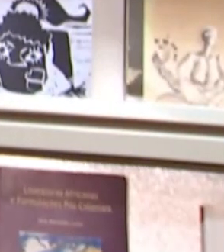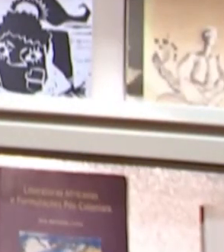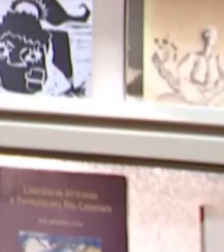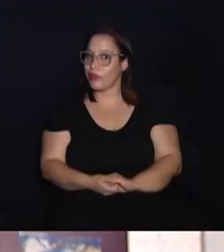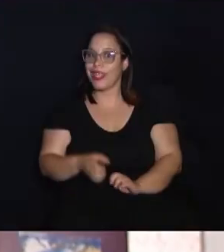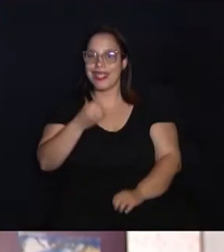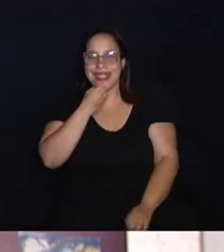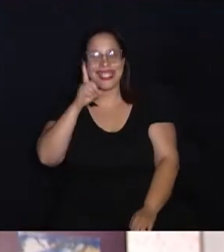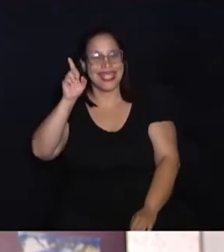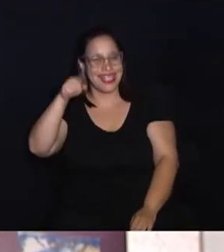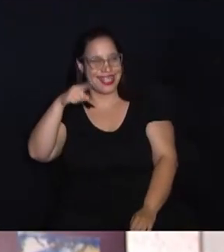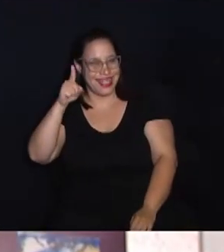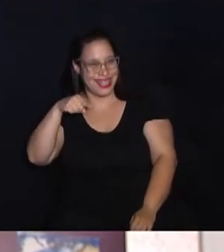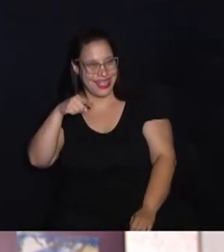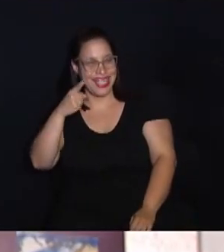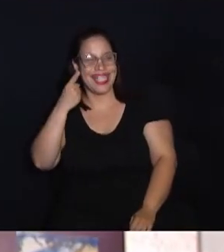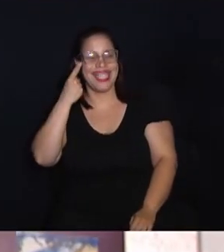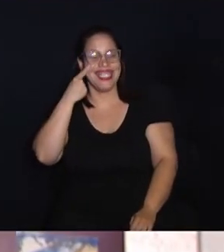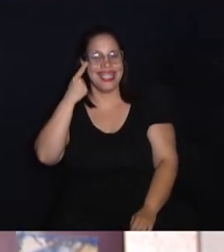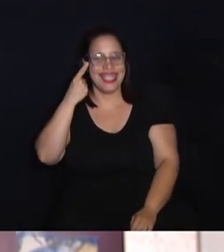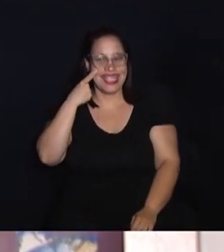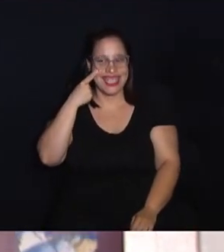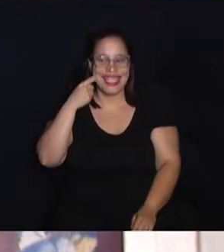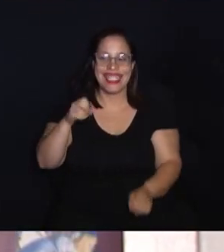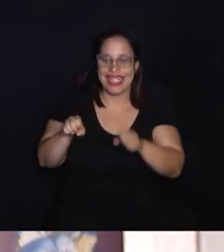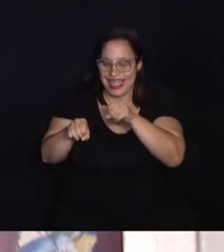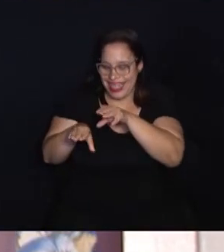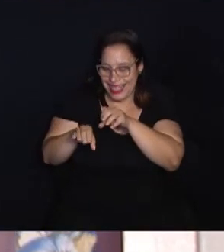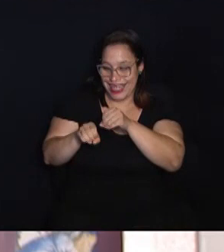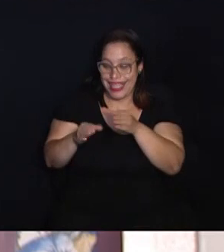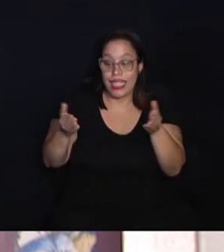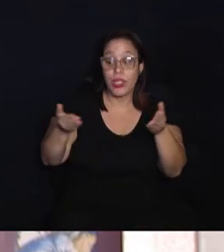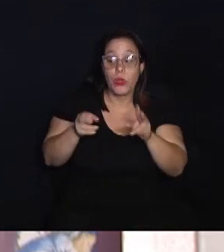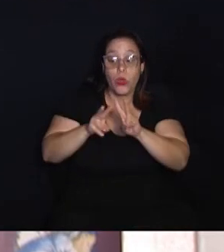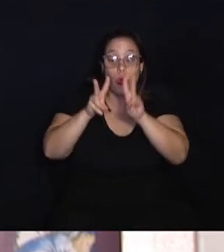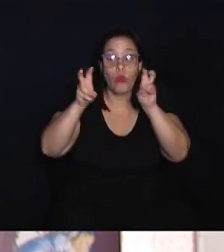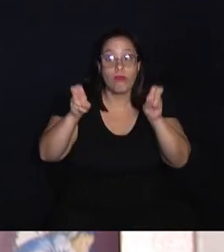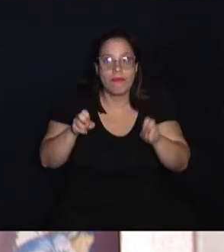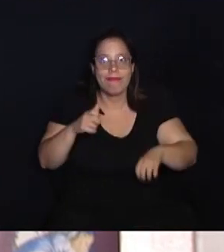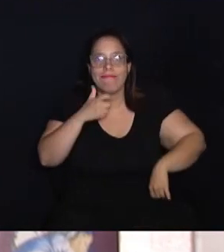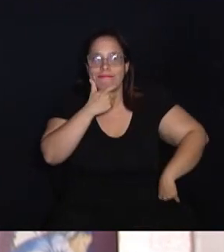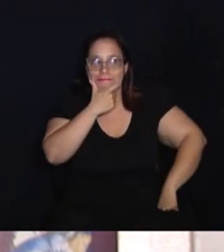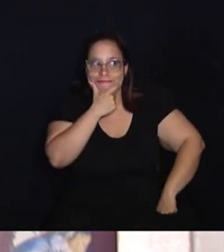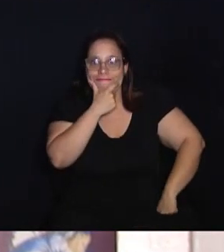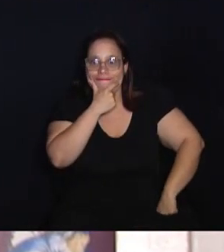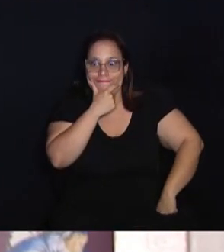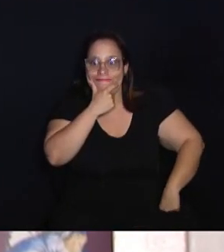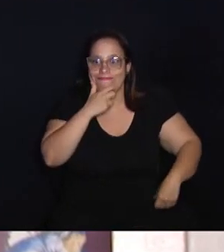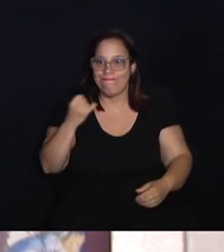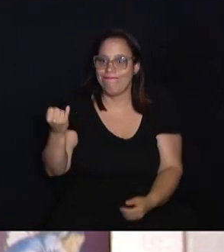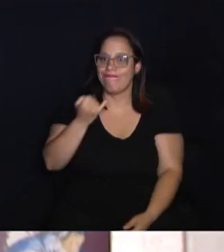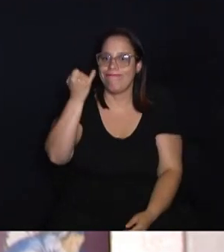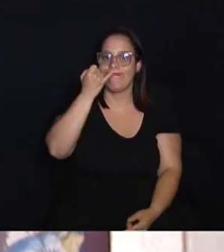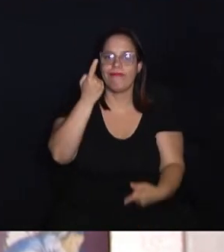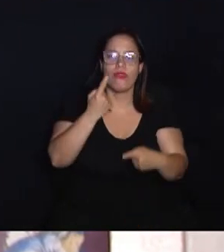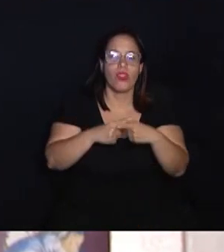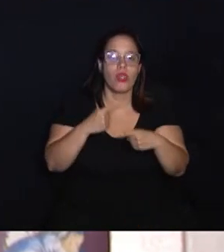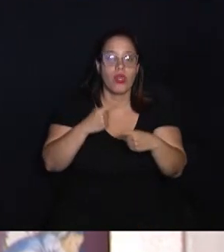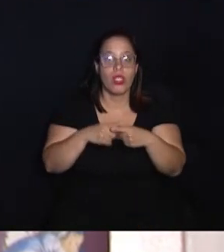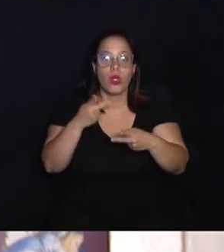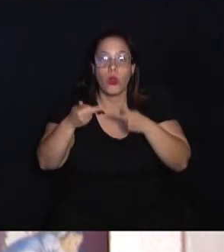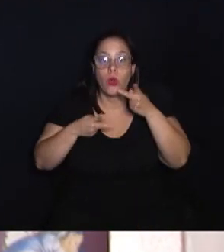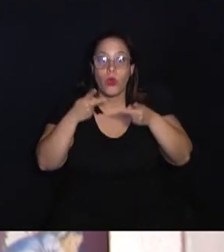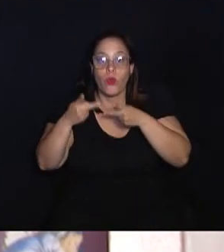Bom, é isso aí, pessoal. De olho na educação. Hoje um assunto certamente muito importante, porque nós vamos